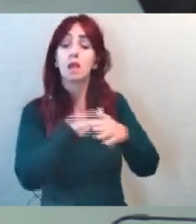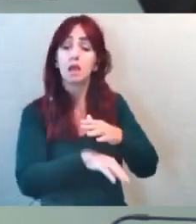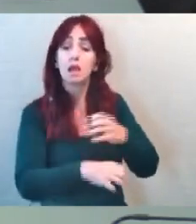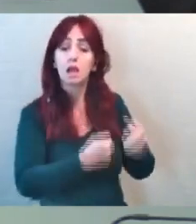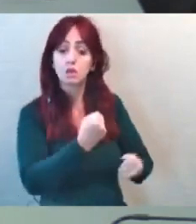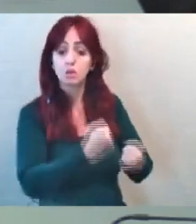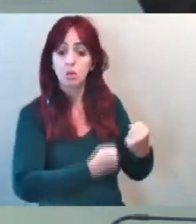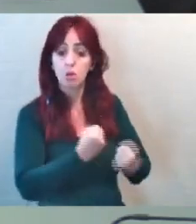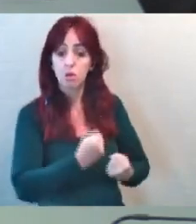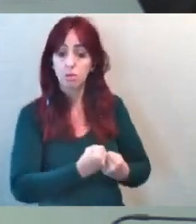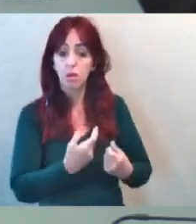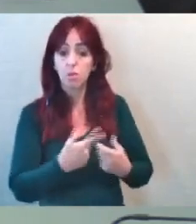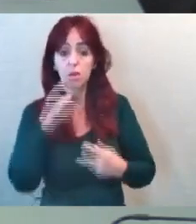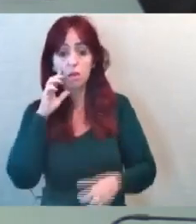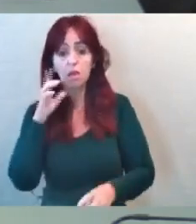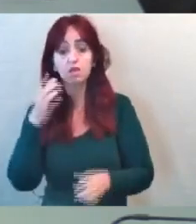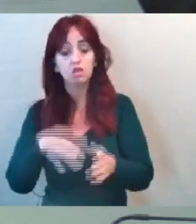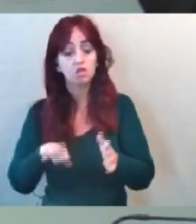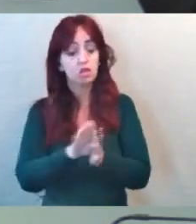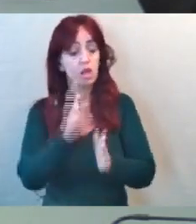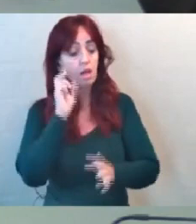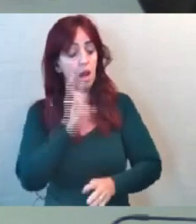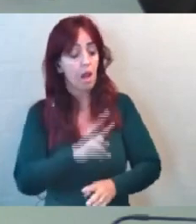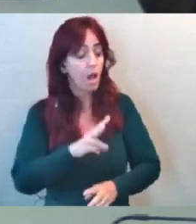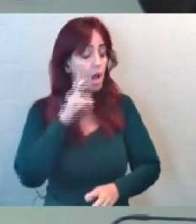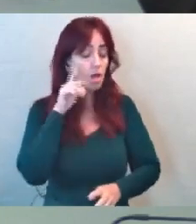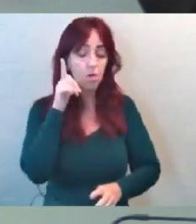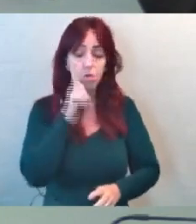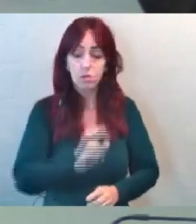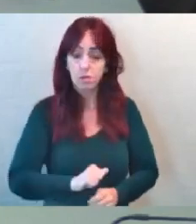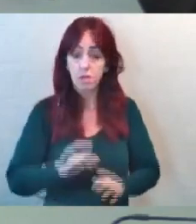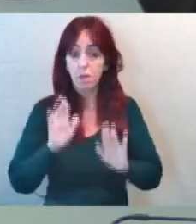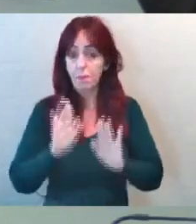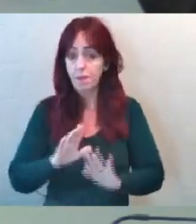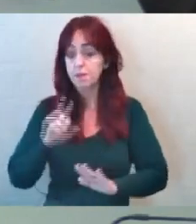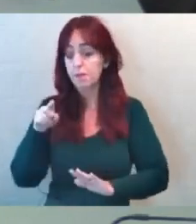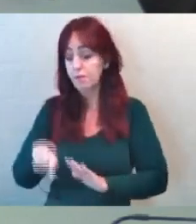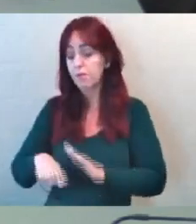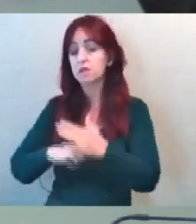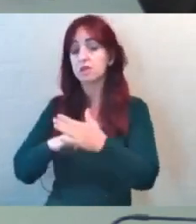fiscalizar. Mas talvez o senhor, a Sumob, consegue chegar lá dentro e